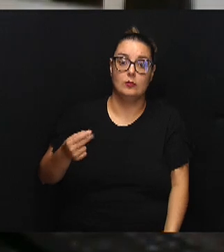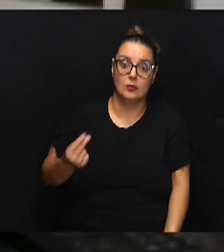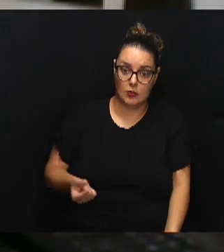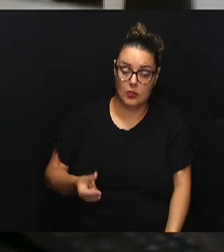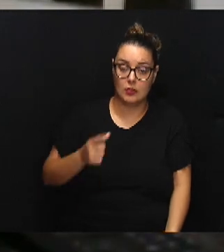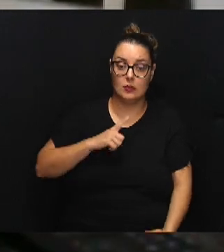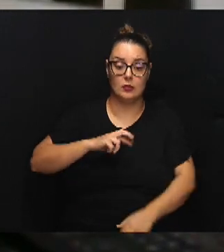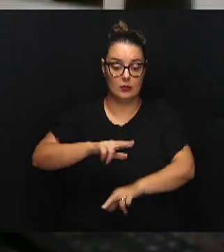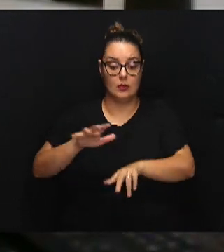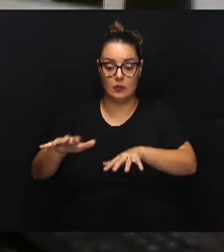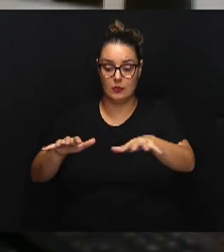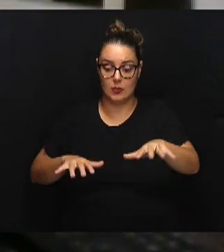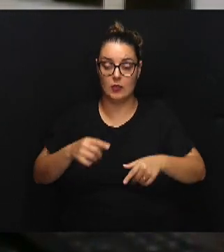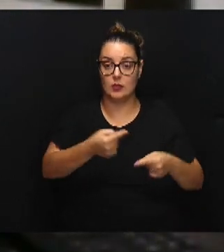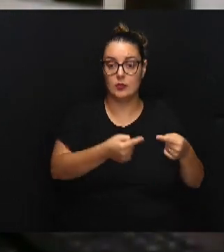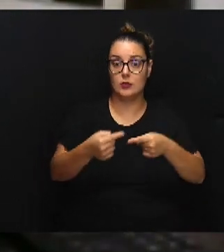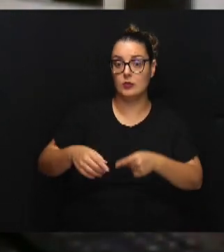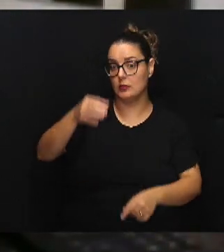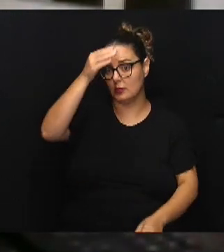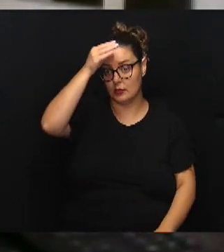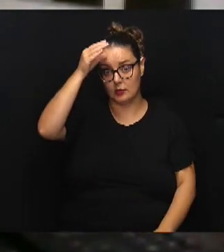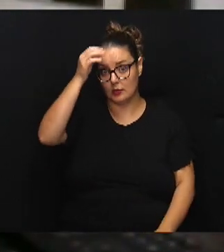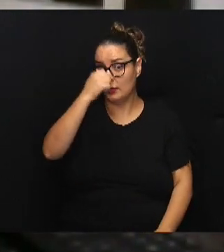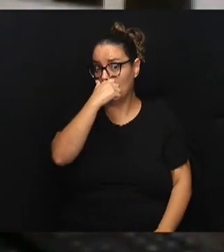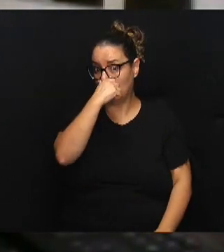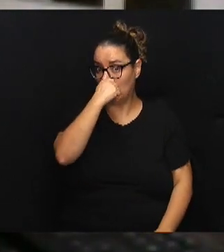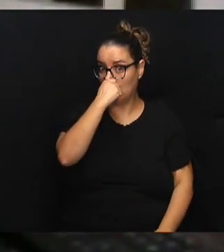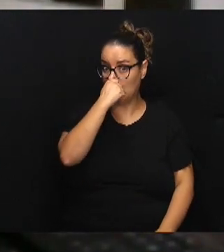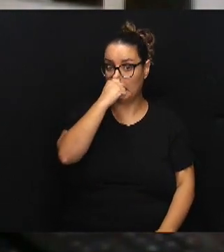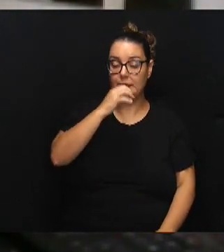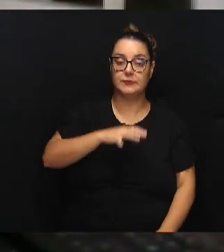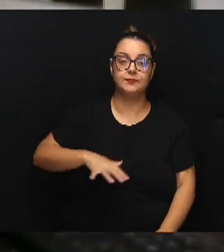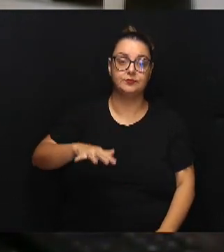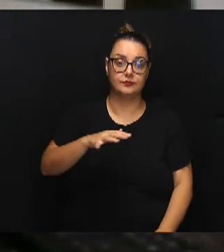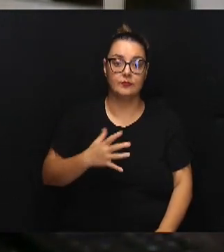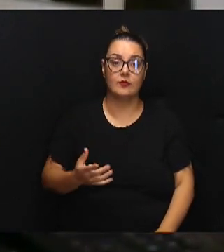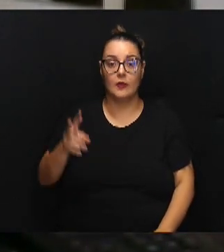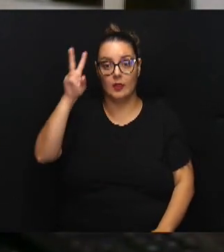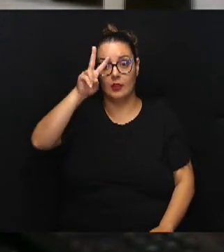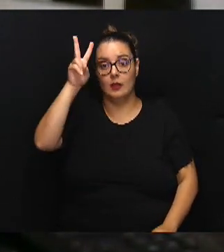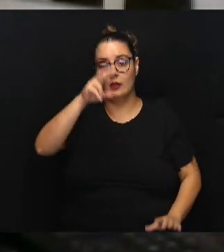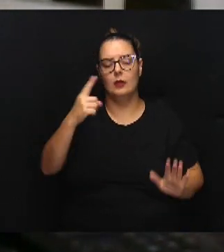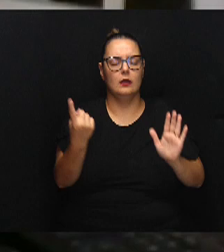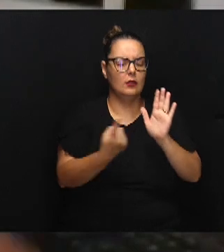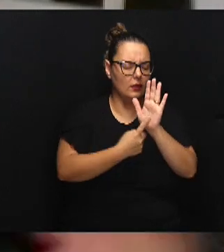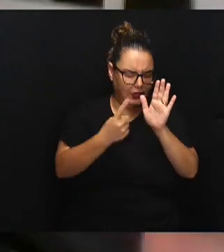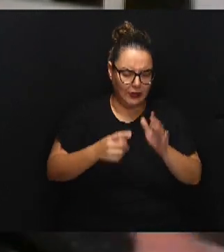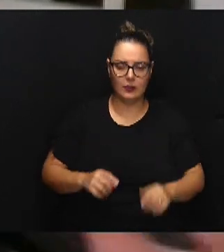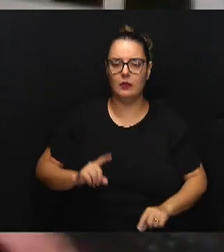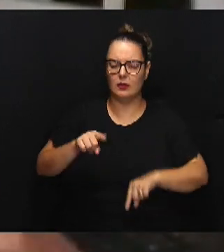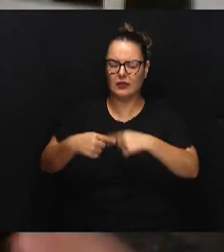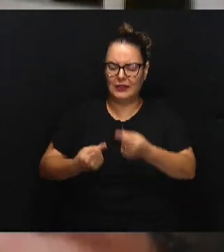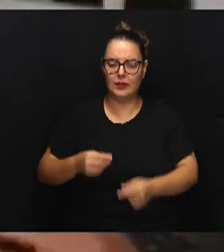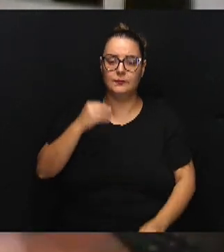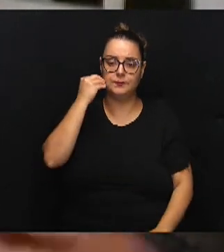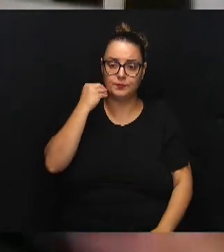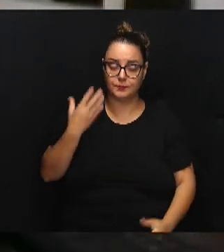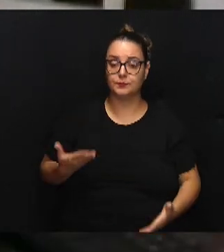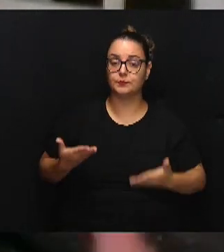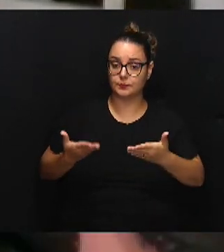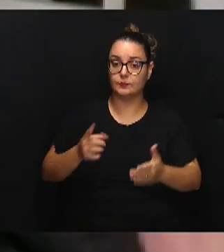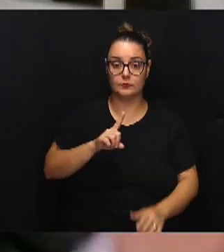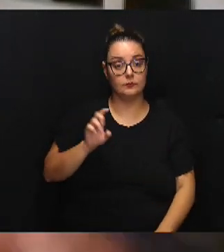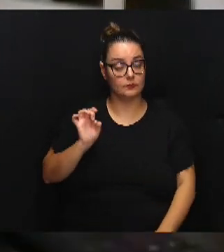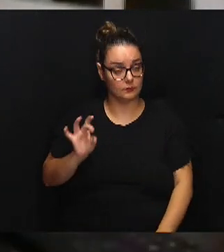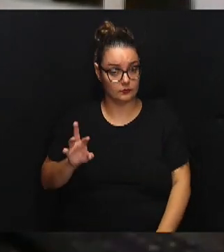muitas áreas que a gente discute com o cliente que ele quer, enfim, né? Quer que aquela área deixe um legado. Então, a gente traz outras expertises que não só a